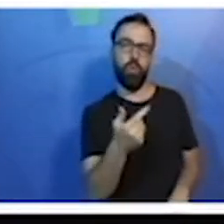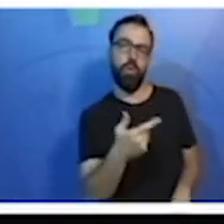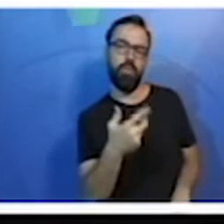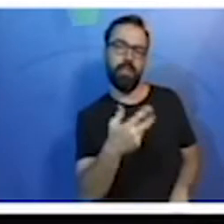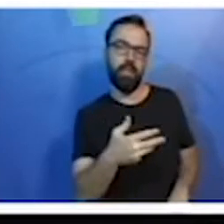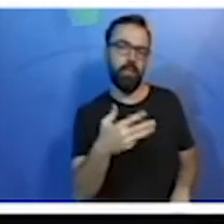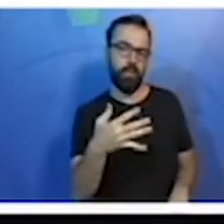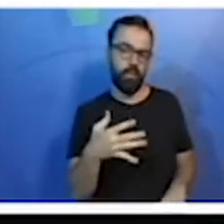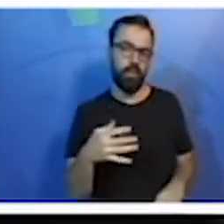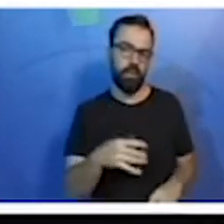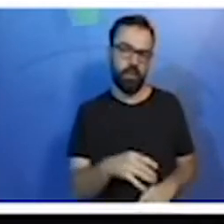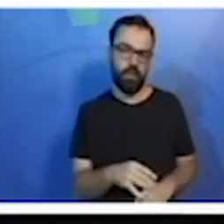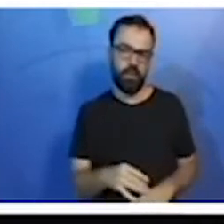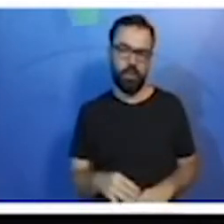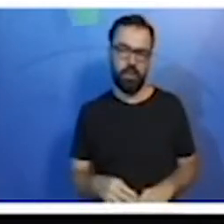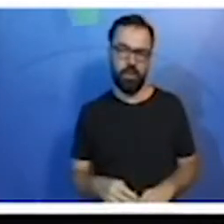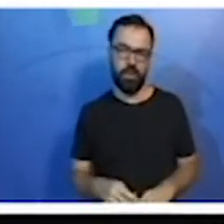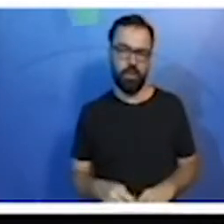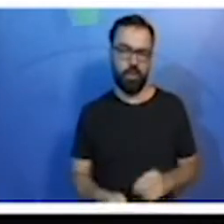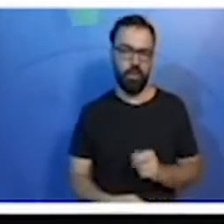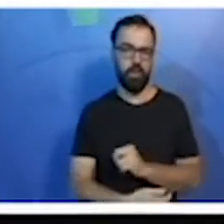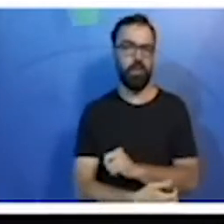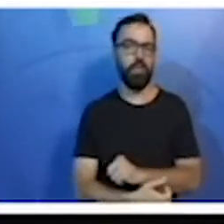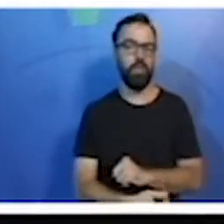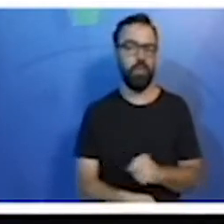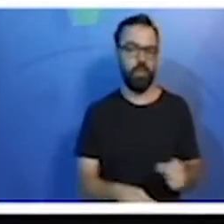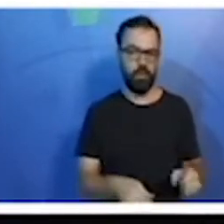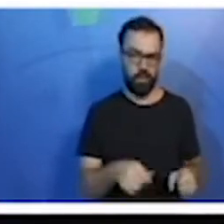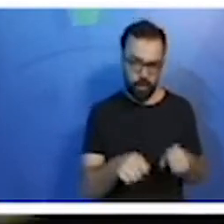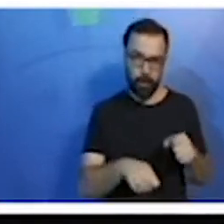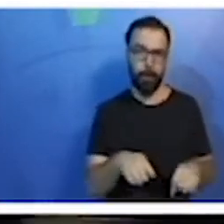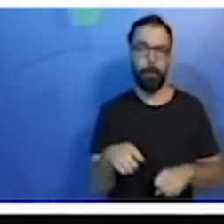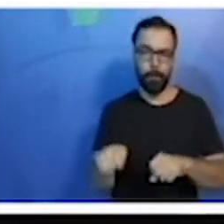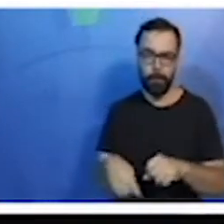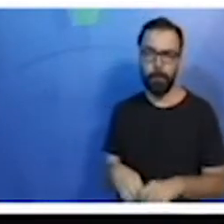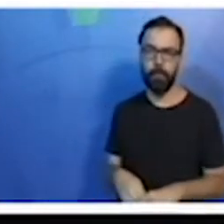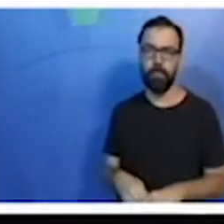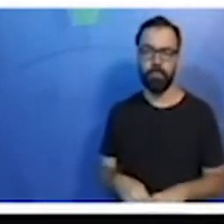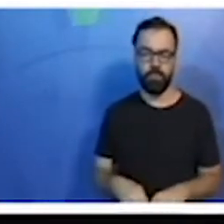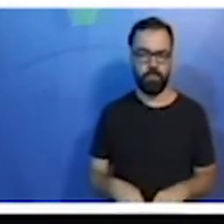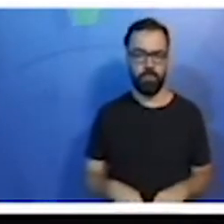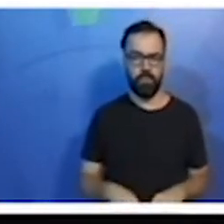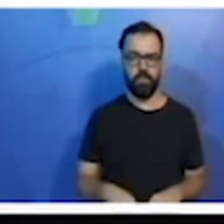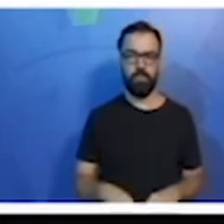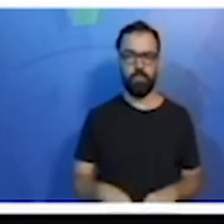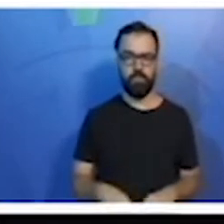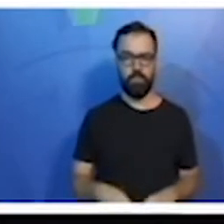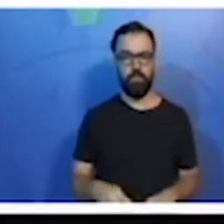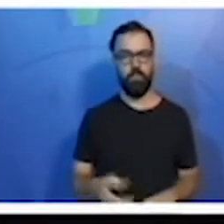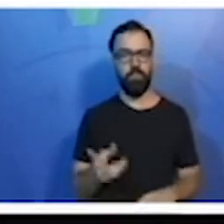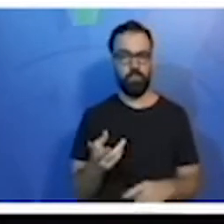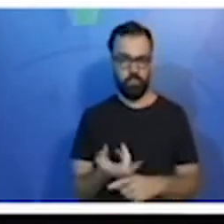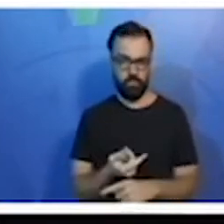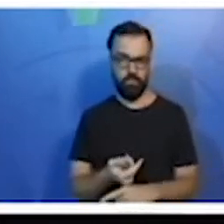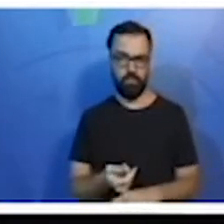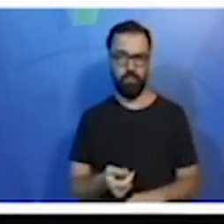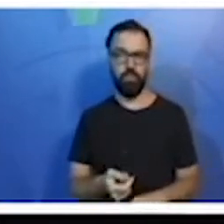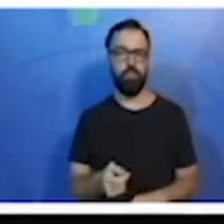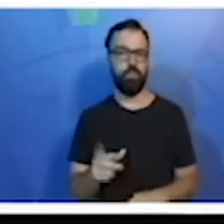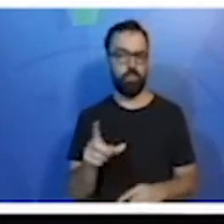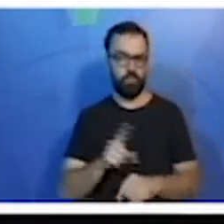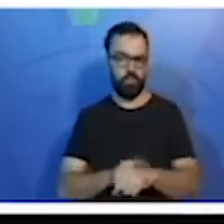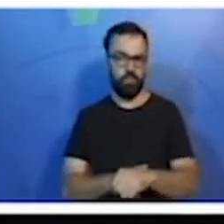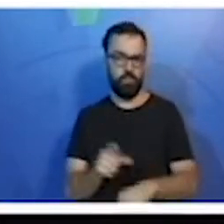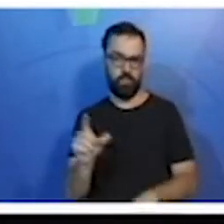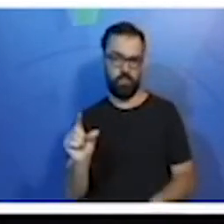grandes distâncias né então realizados vários dias para que o atleta consiga se recuperar para o próximo e é o grande vencedor também aquele que fazer era o